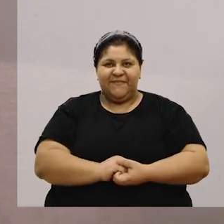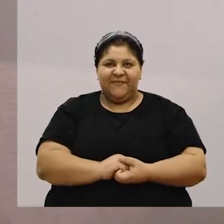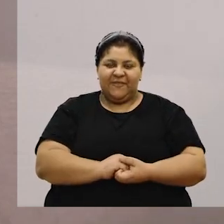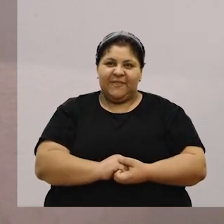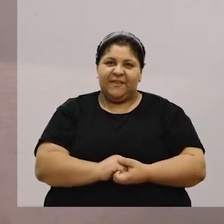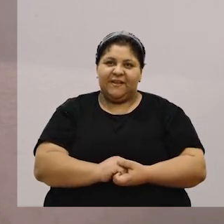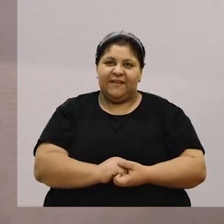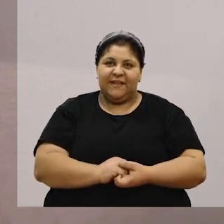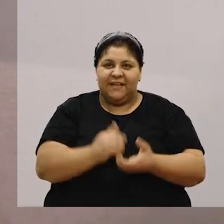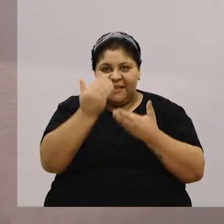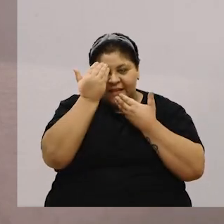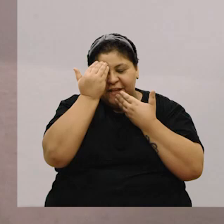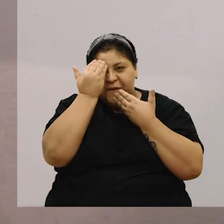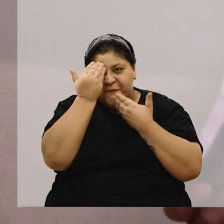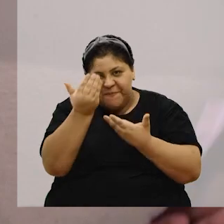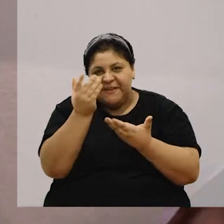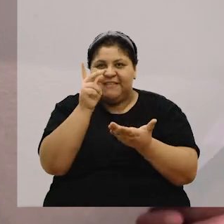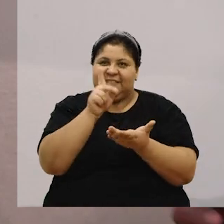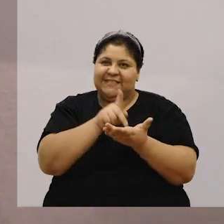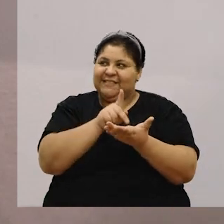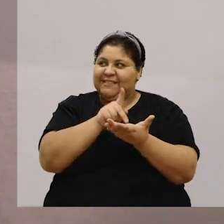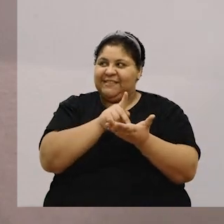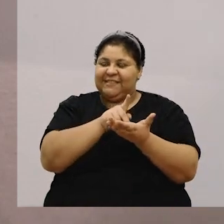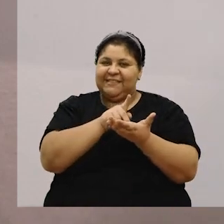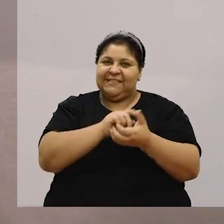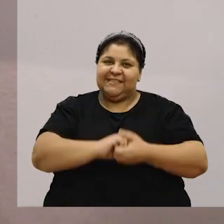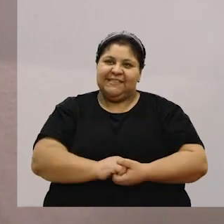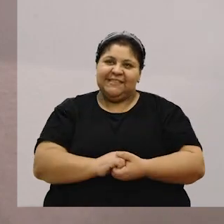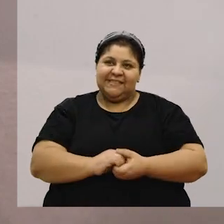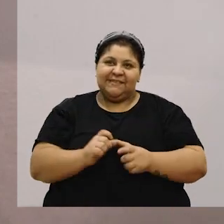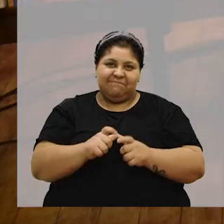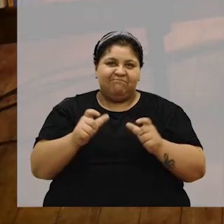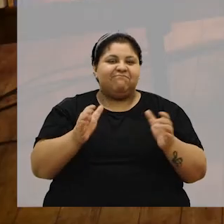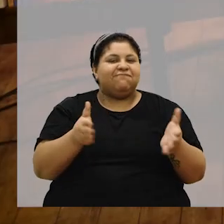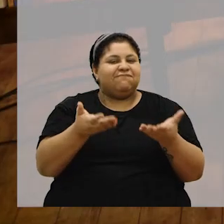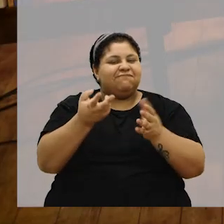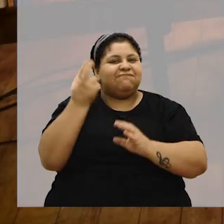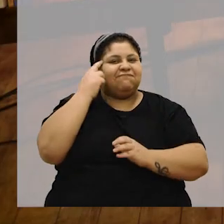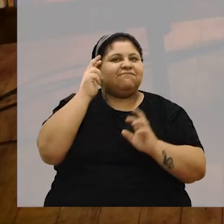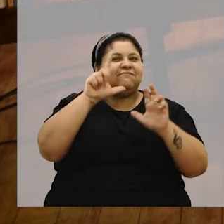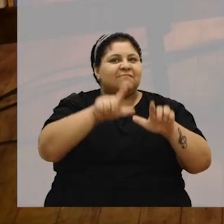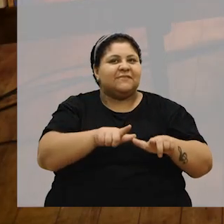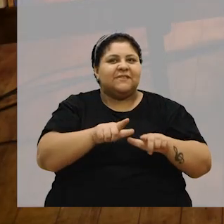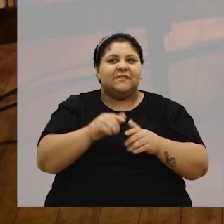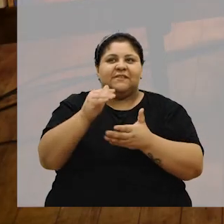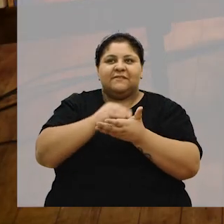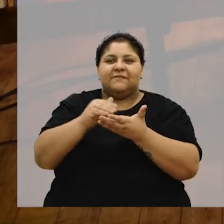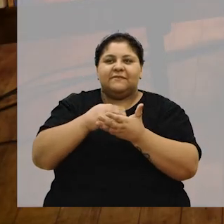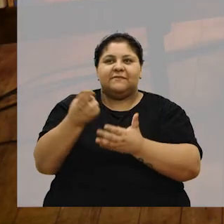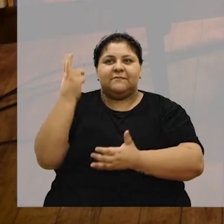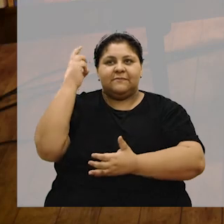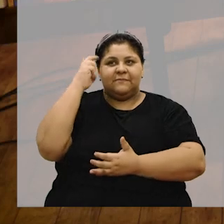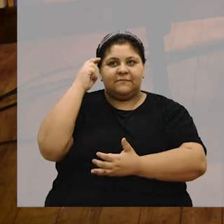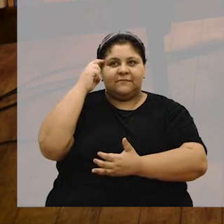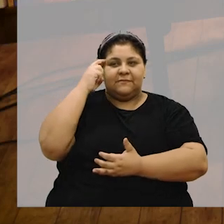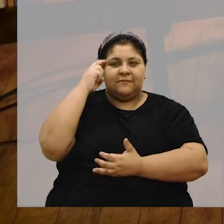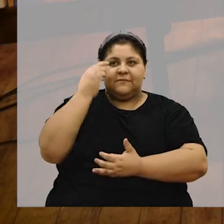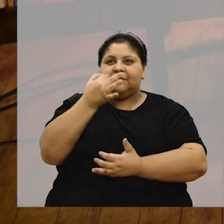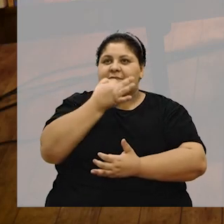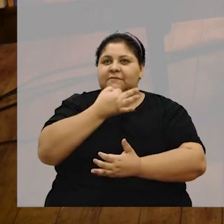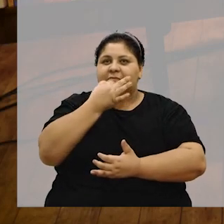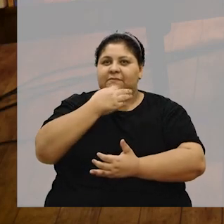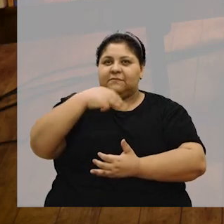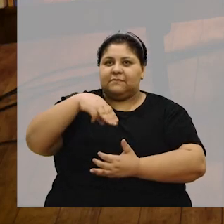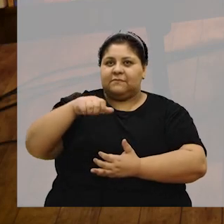estamos aqui na Livraria do Arco da Velha. Muito obrigado mesmo, Guilherme, que é um grande entusiasta da cultura local. Secretária